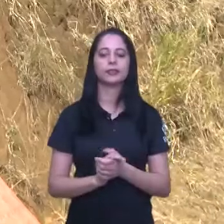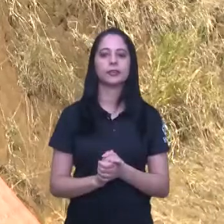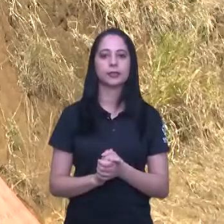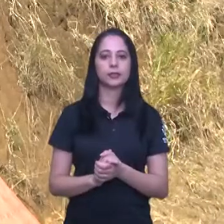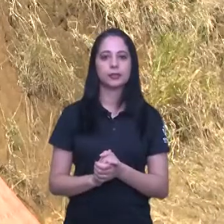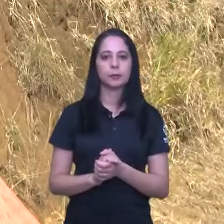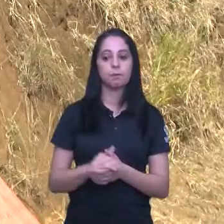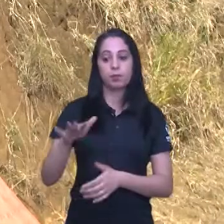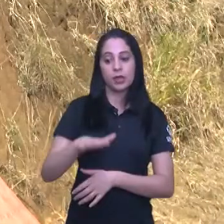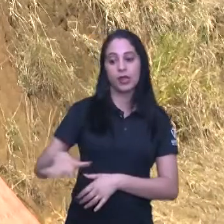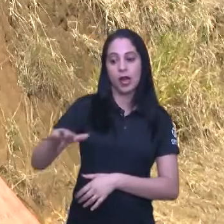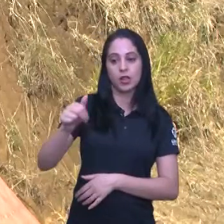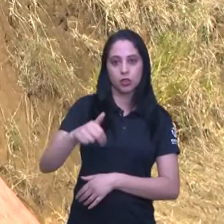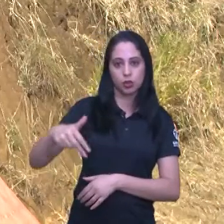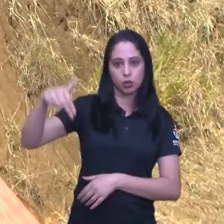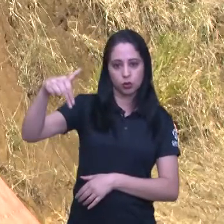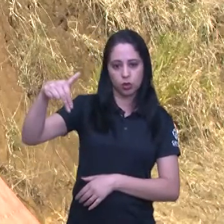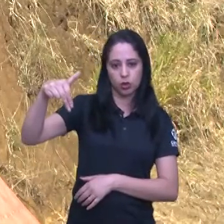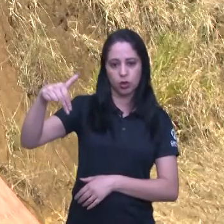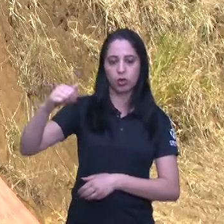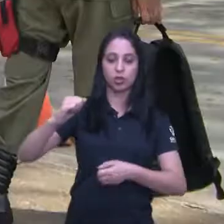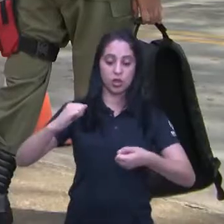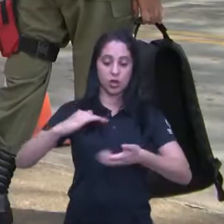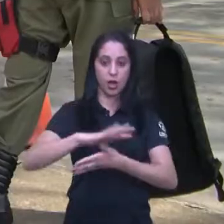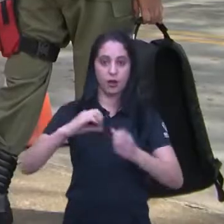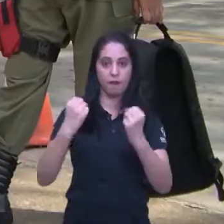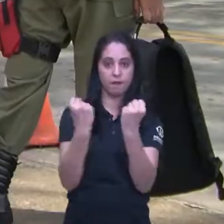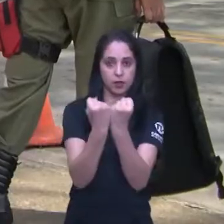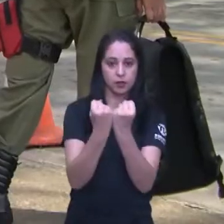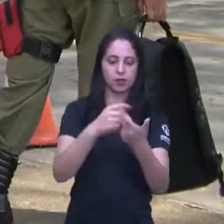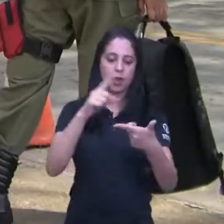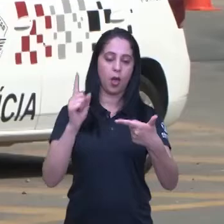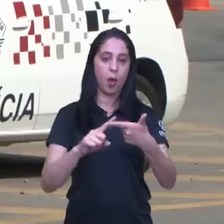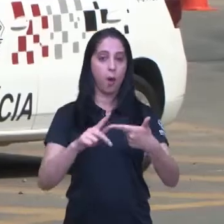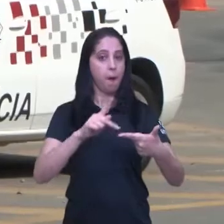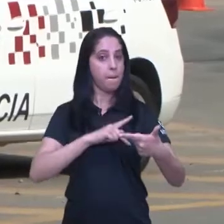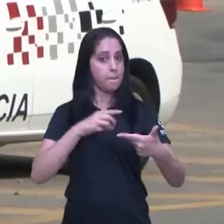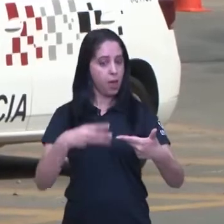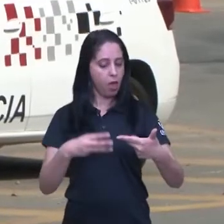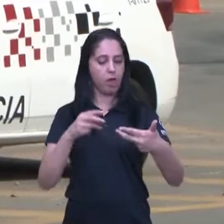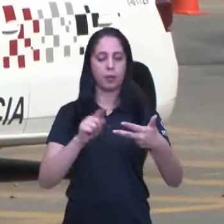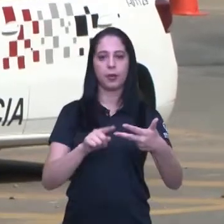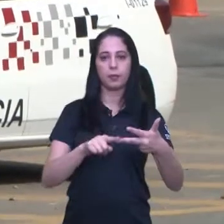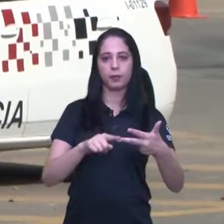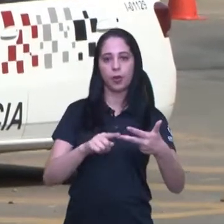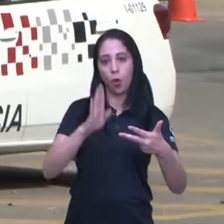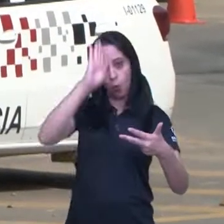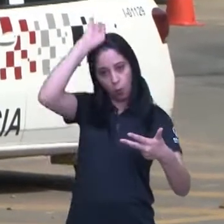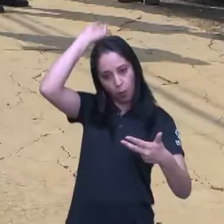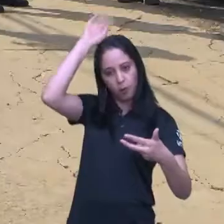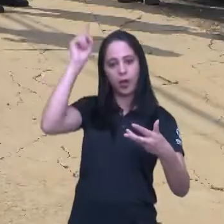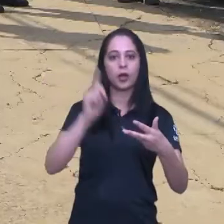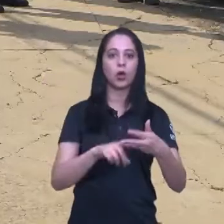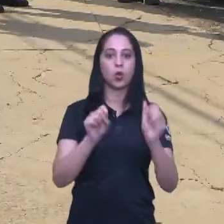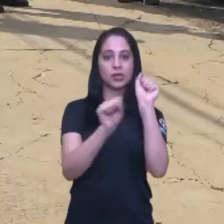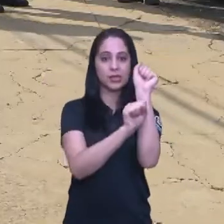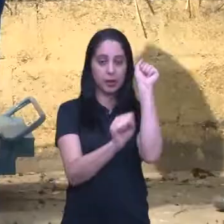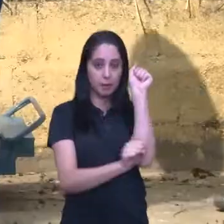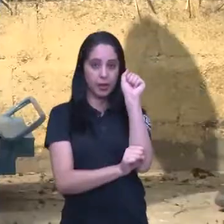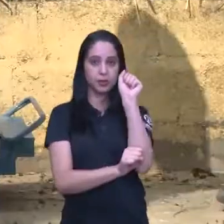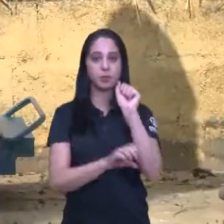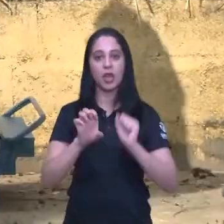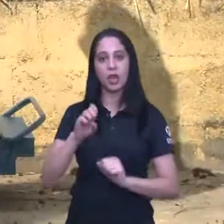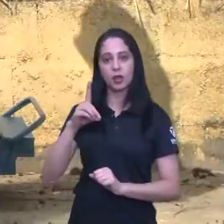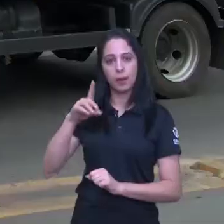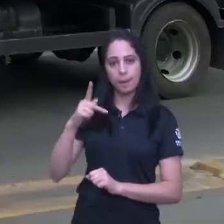no simulado realizado na Zona Norte de São José além da Defesa Civil participaram a polícia militar o corpo de